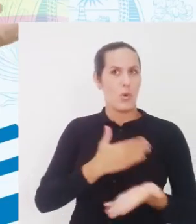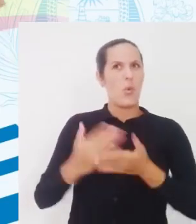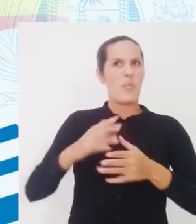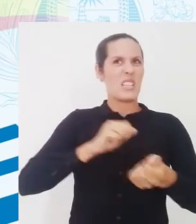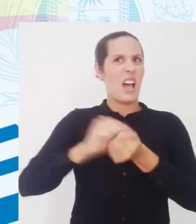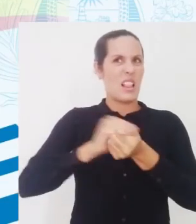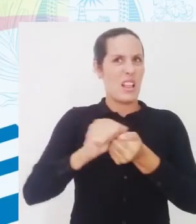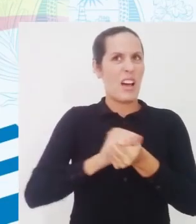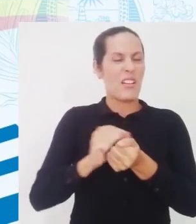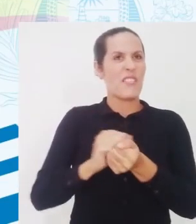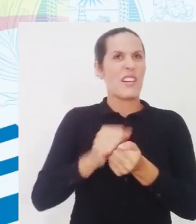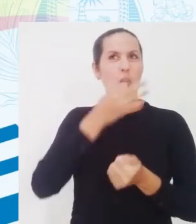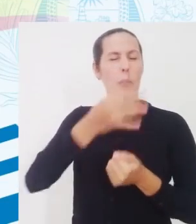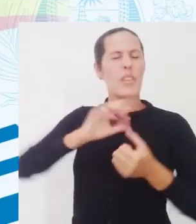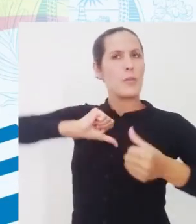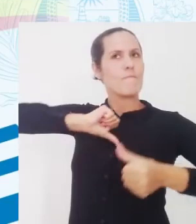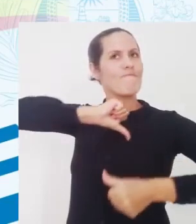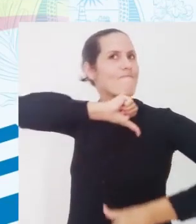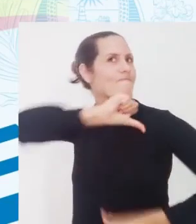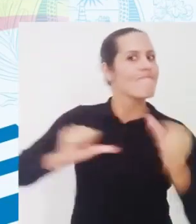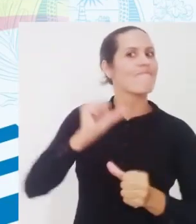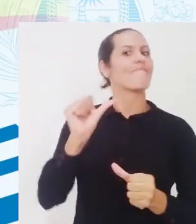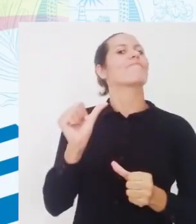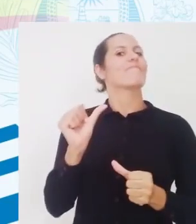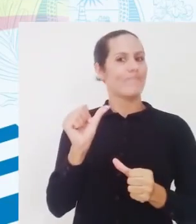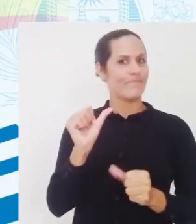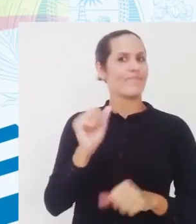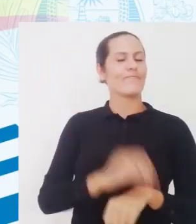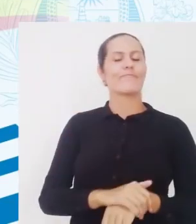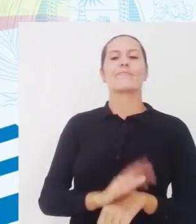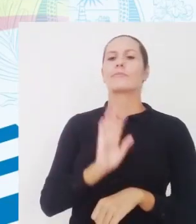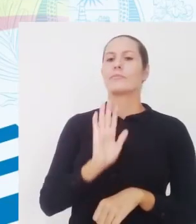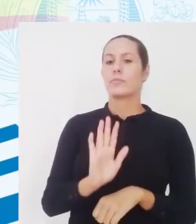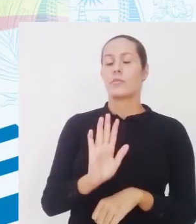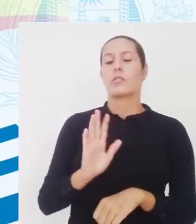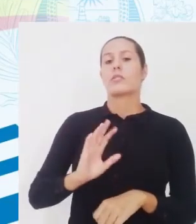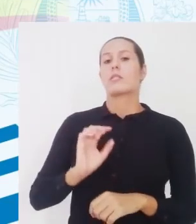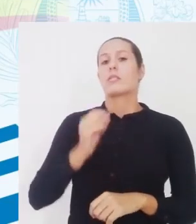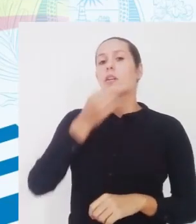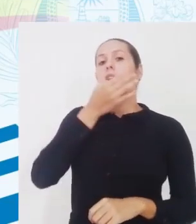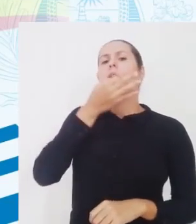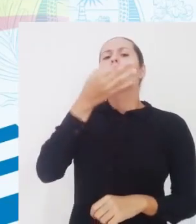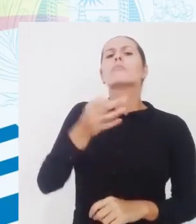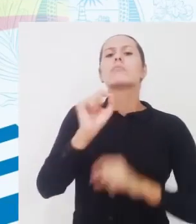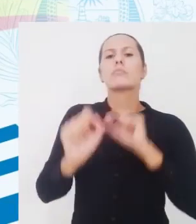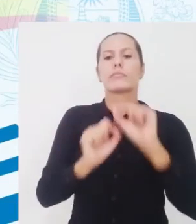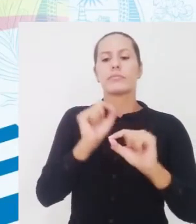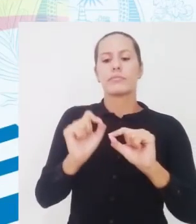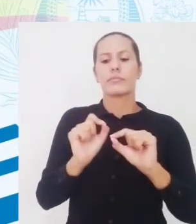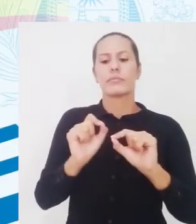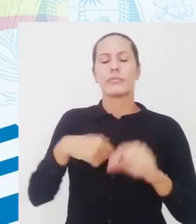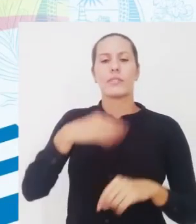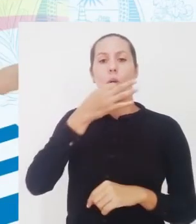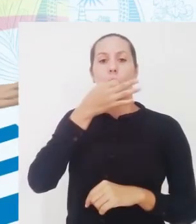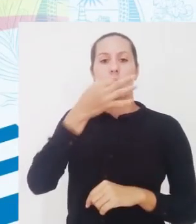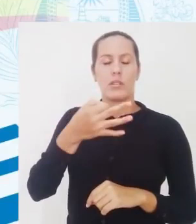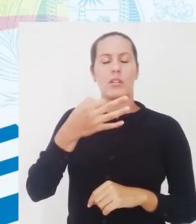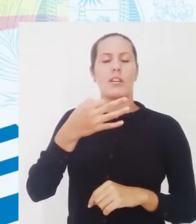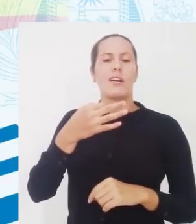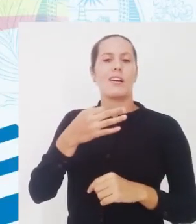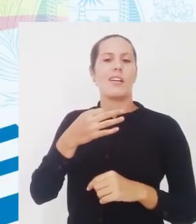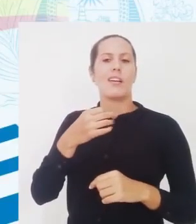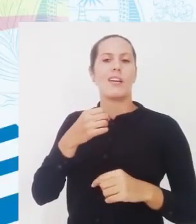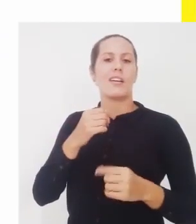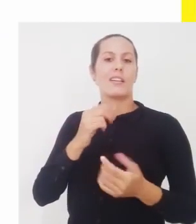pratos talvez como um grande mistério e que eu garanto que vai acabar quando você chegar lá e sua mãe mandar lavar eles. A sua opinião vai